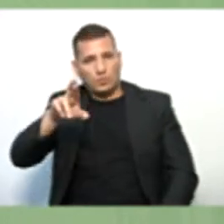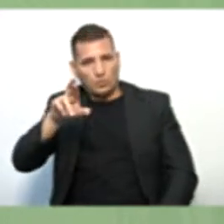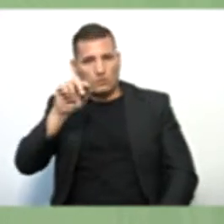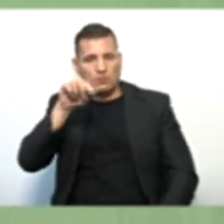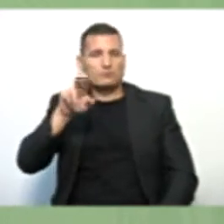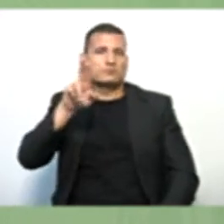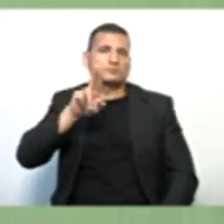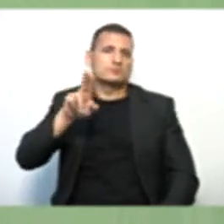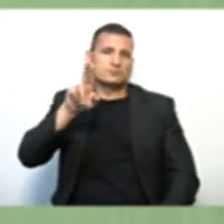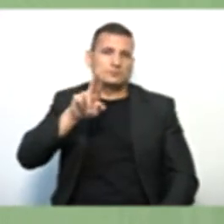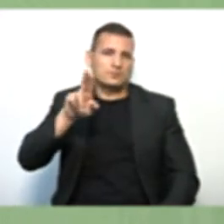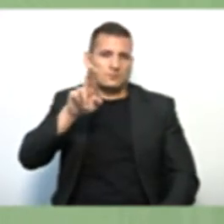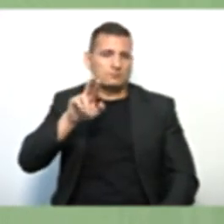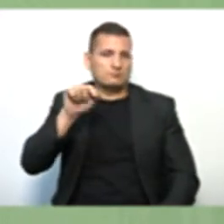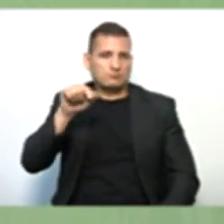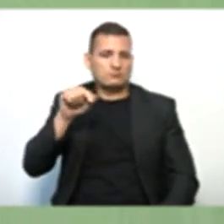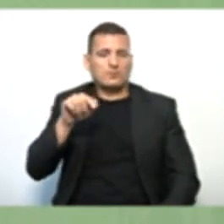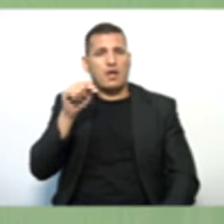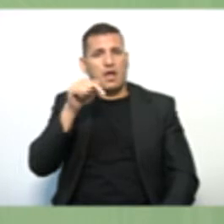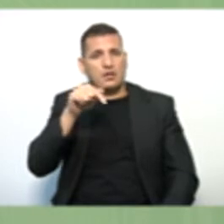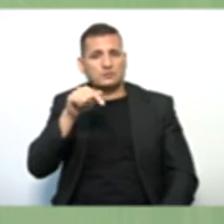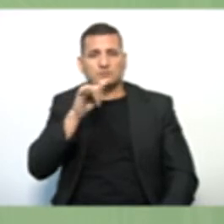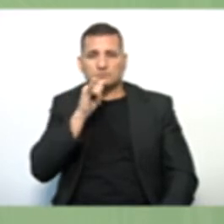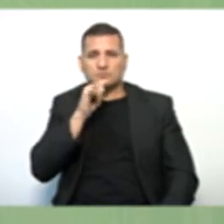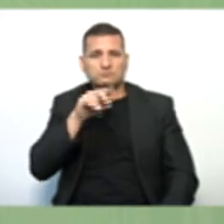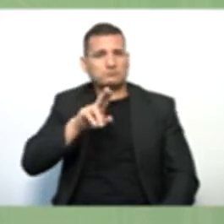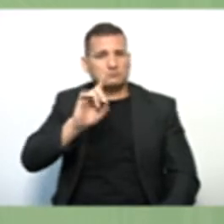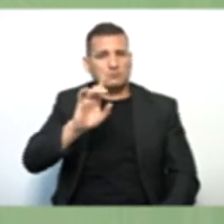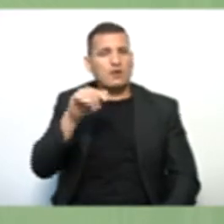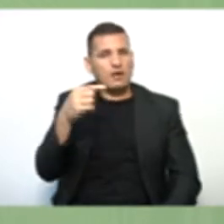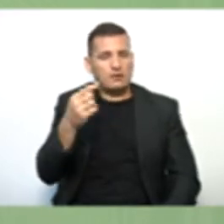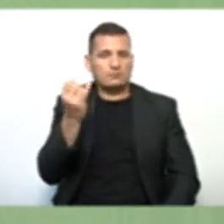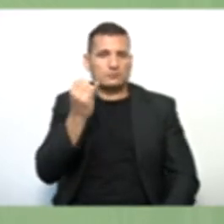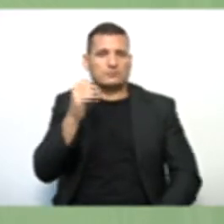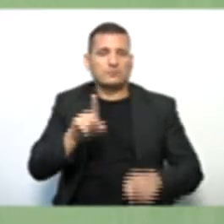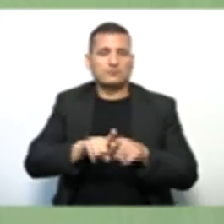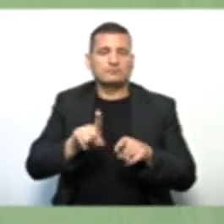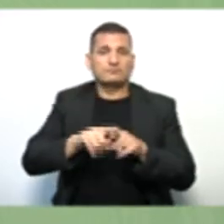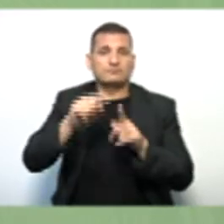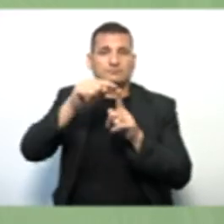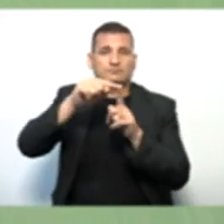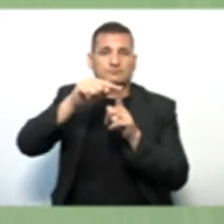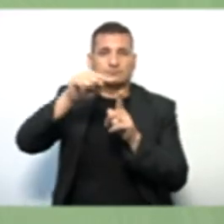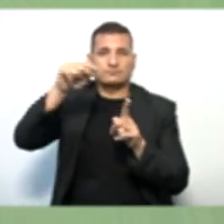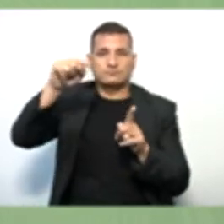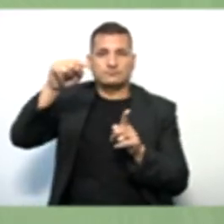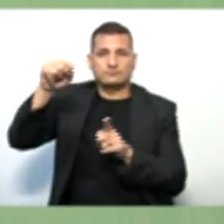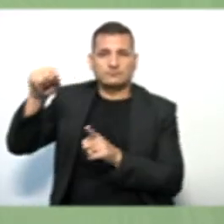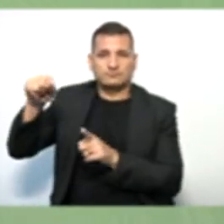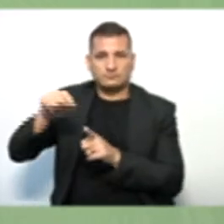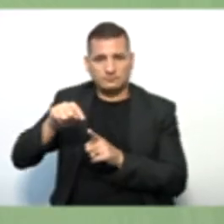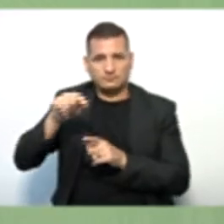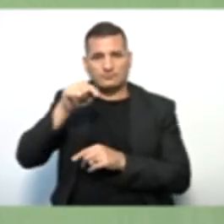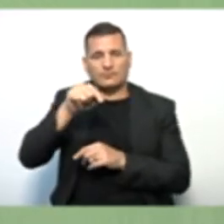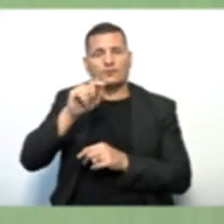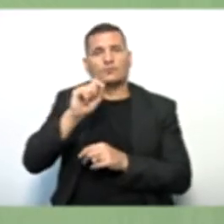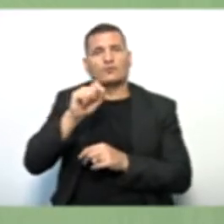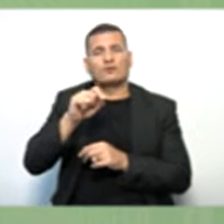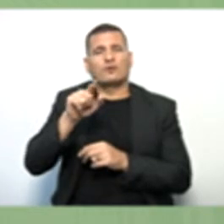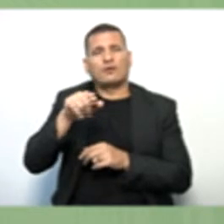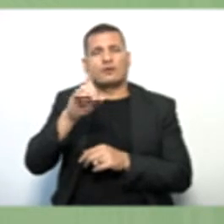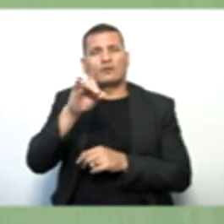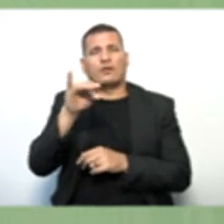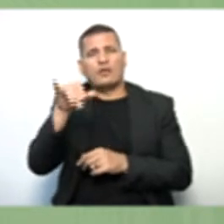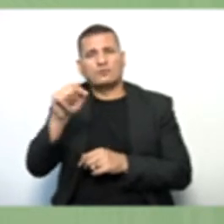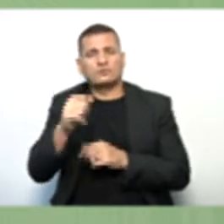fluxograma, tá bom? Aqui nos exemplos a gente não usa ele não, mas ele é importante também. Saída de dados em vídeo. Aqui eu